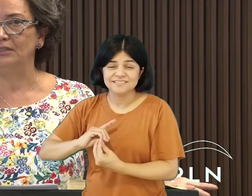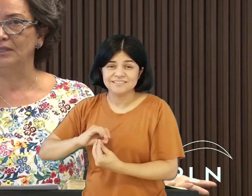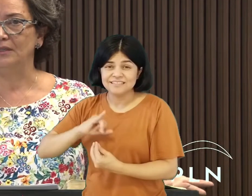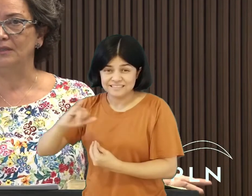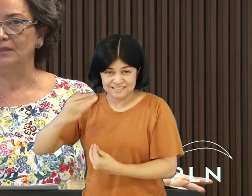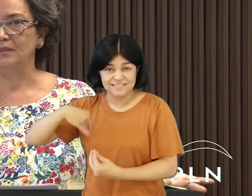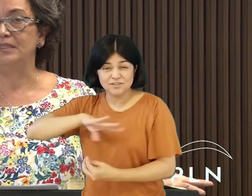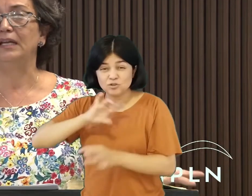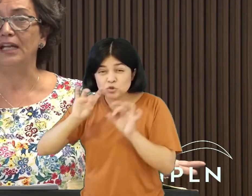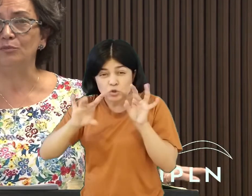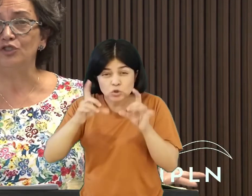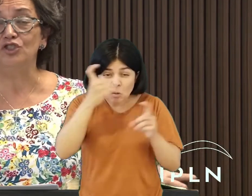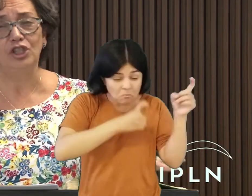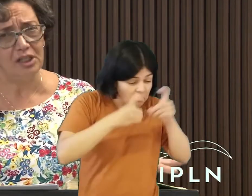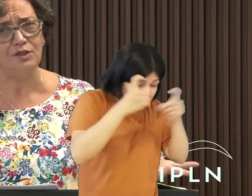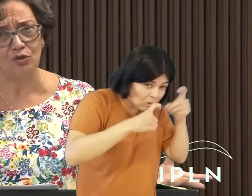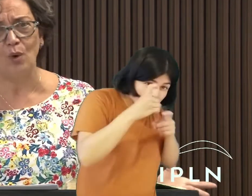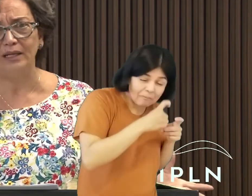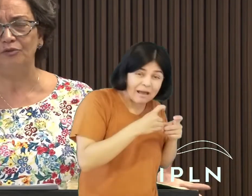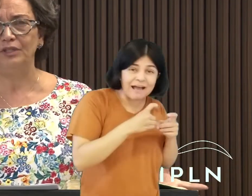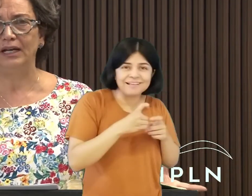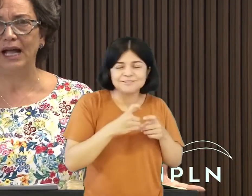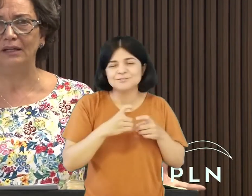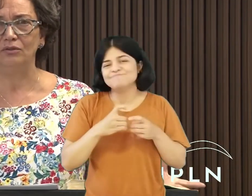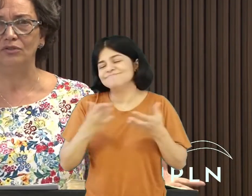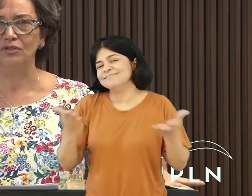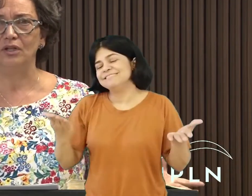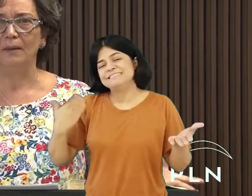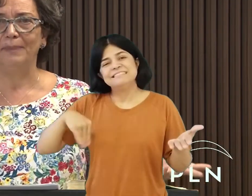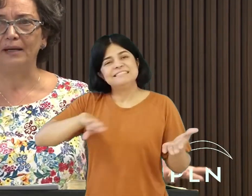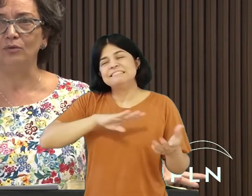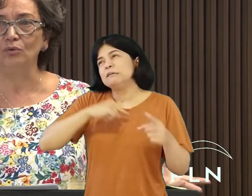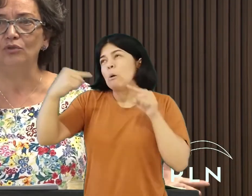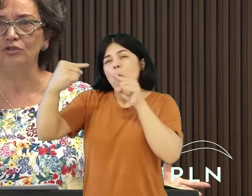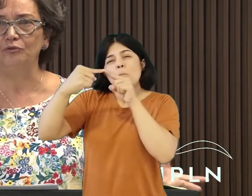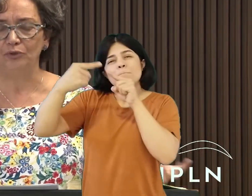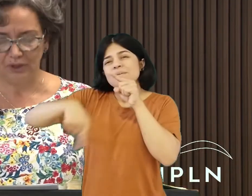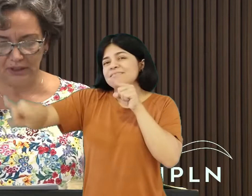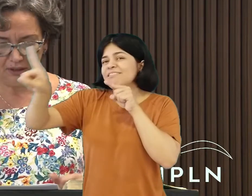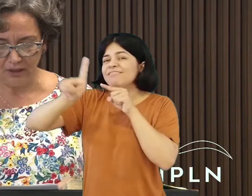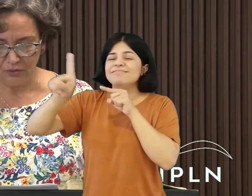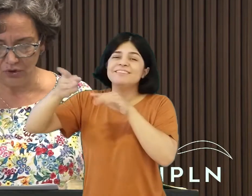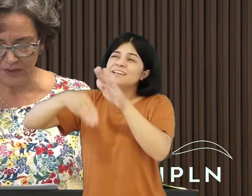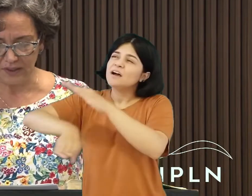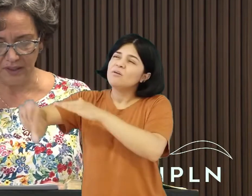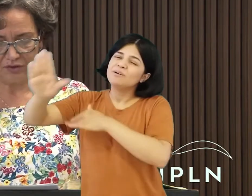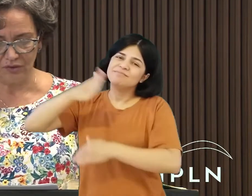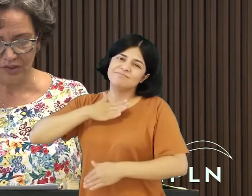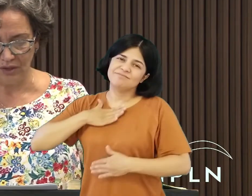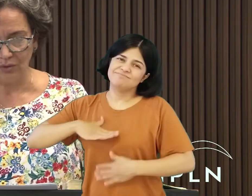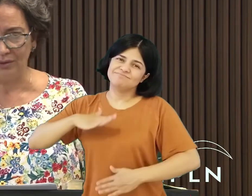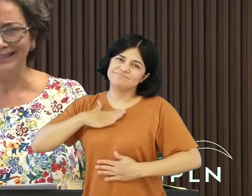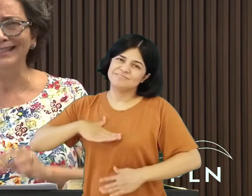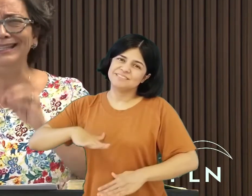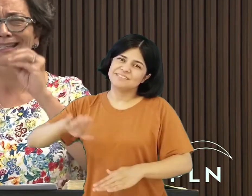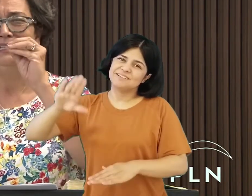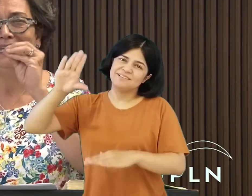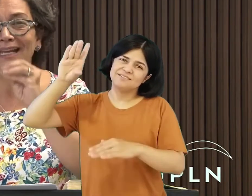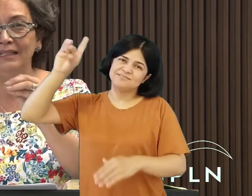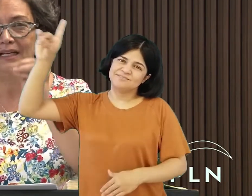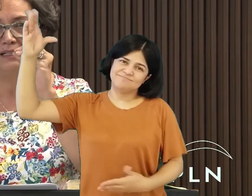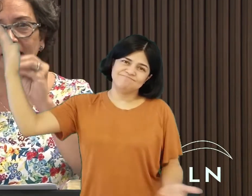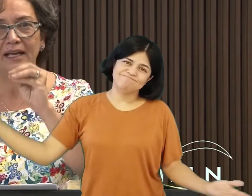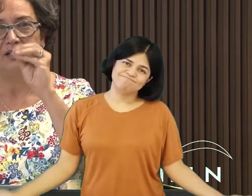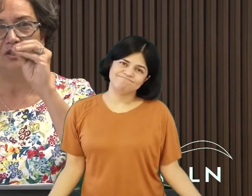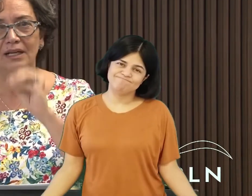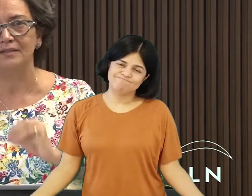infelizmente, seremos desqualificados para usufruir do descanso do Senhor.